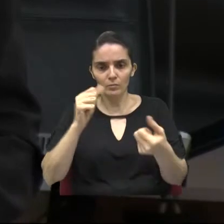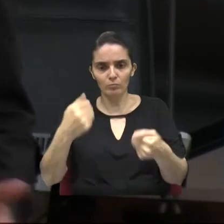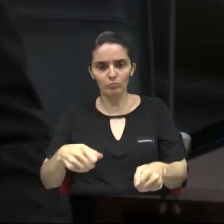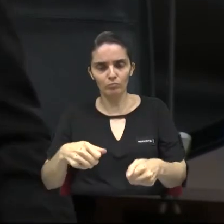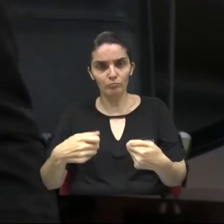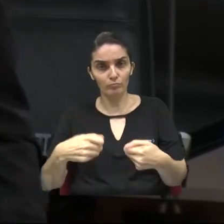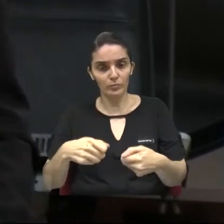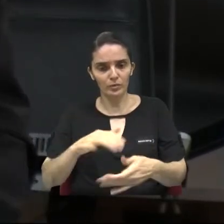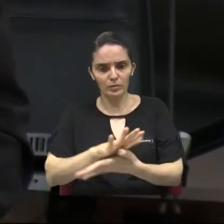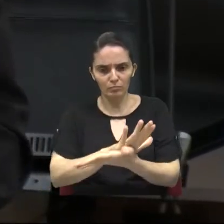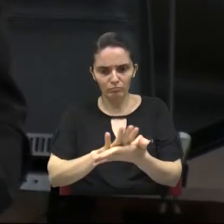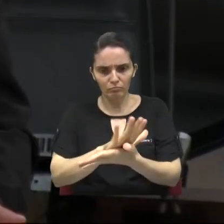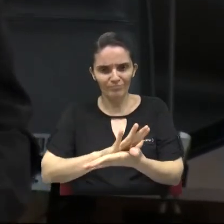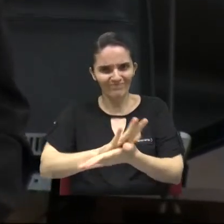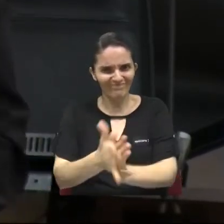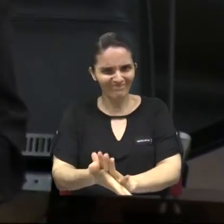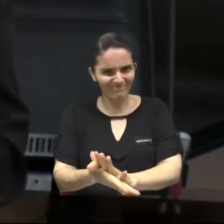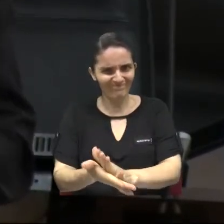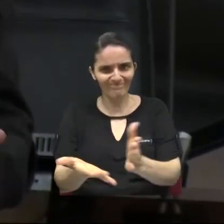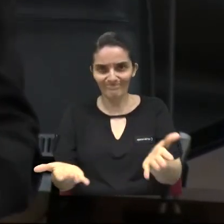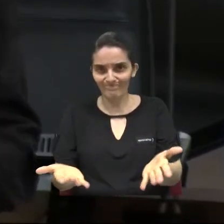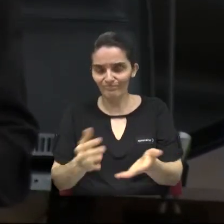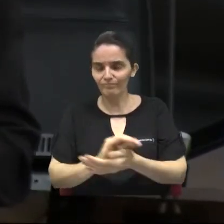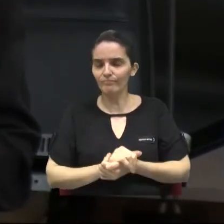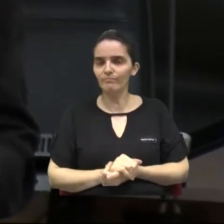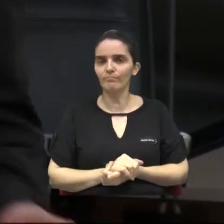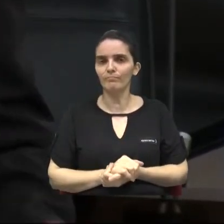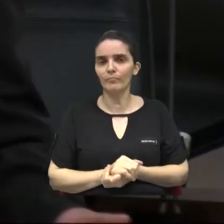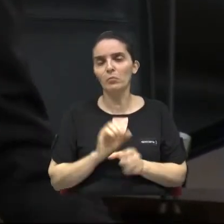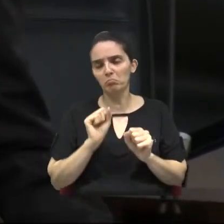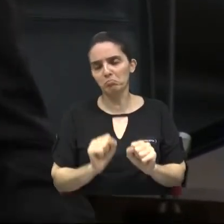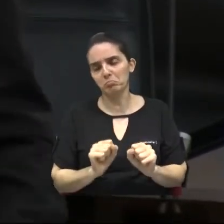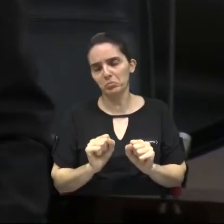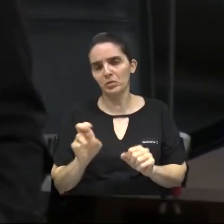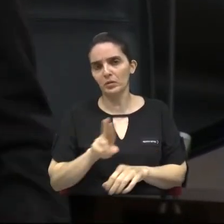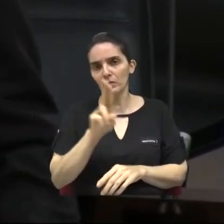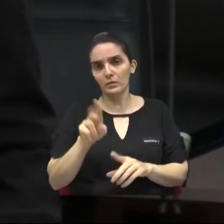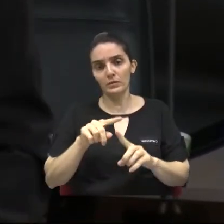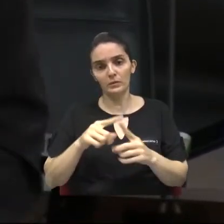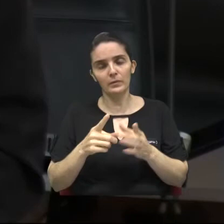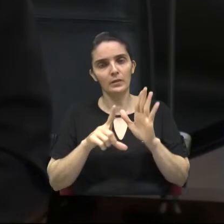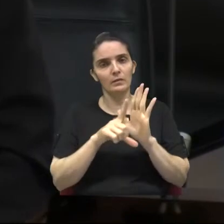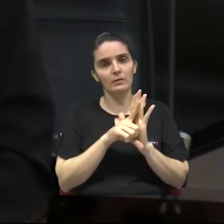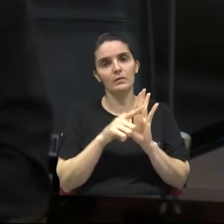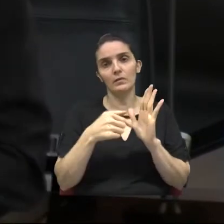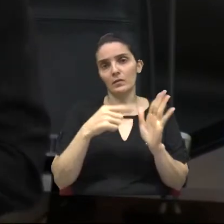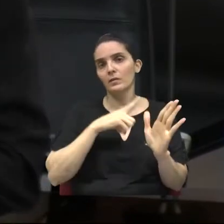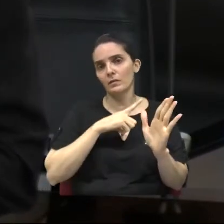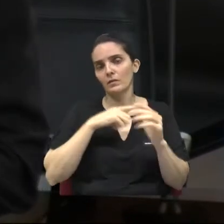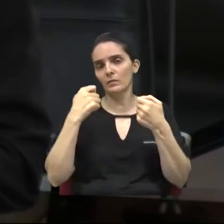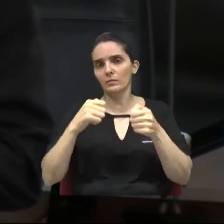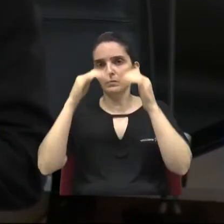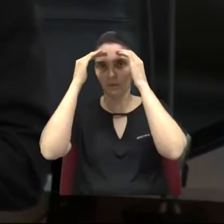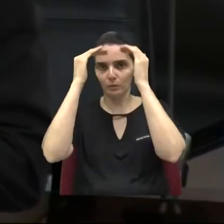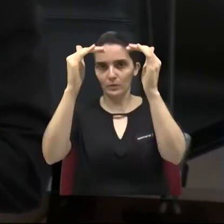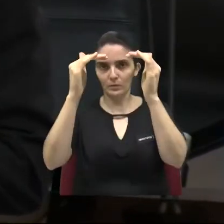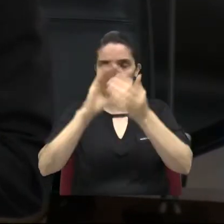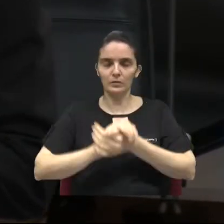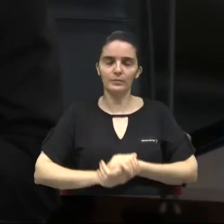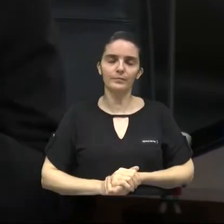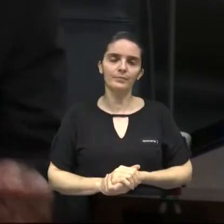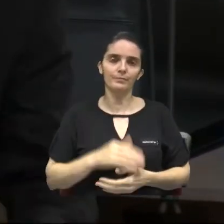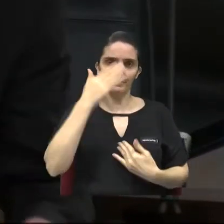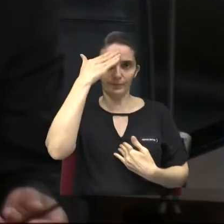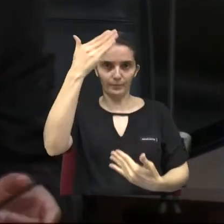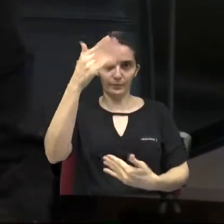né? Infelizmente, era algo que poderia ser utilizado, mas, por força de lei, cumpre-se a lei. Obrigado, senhor